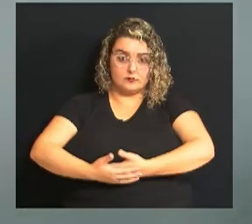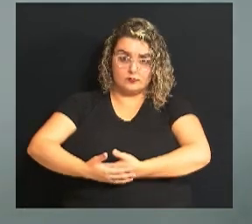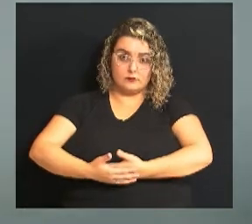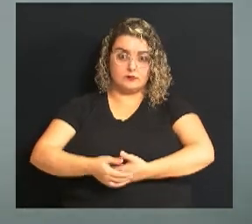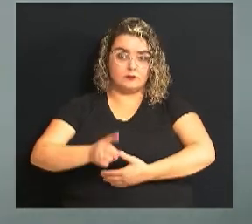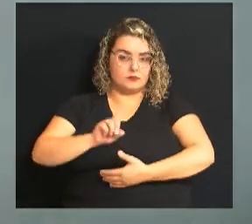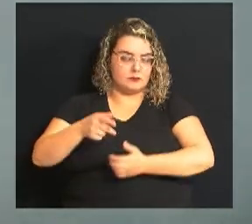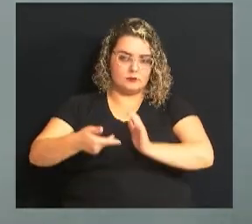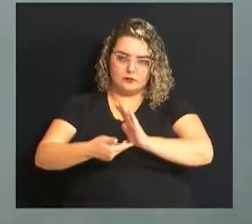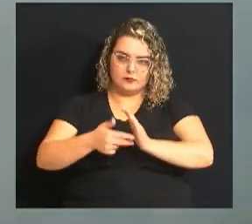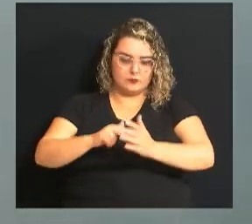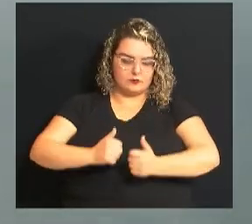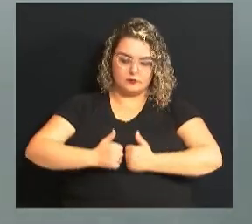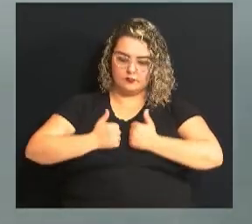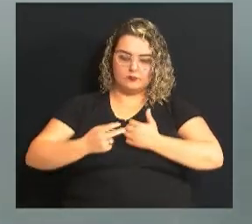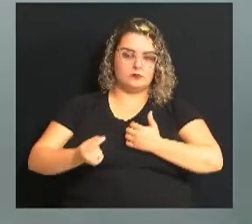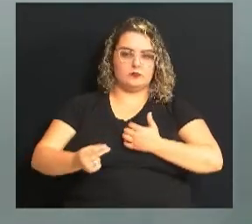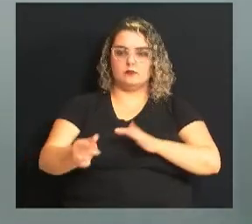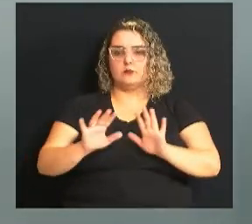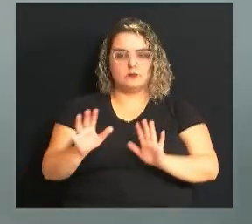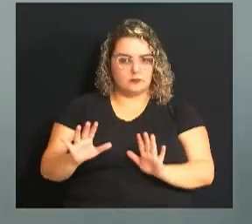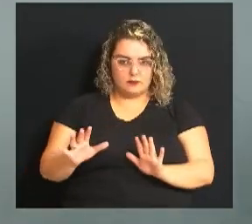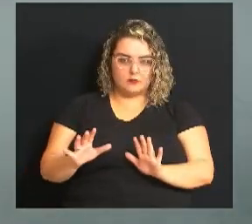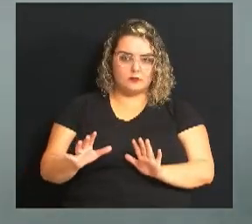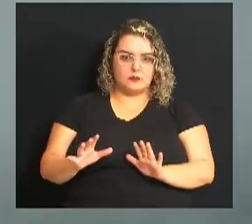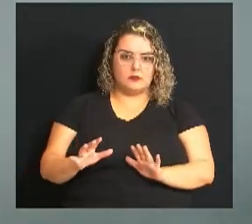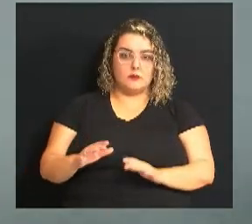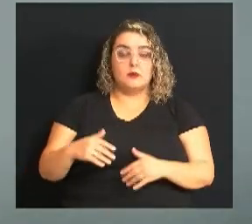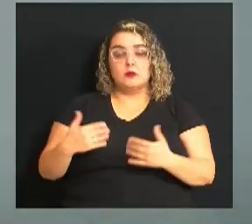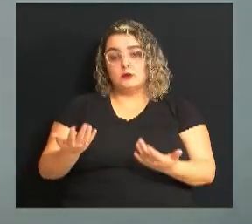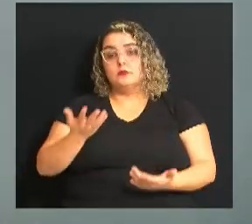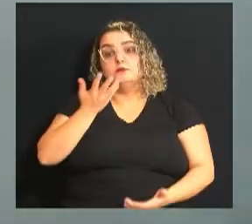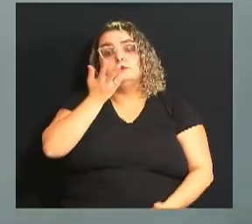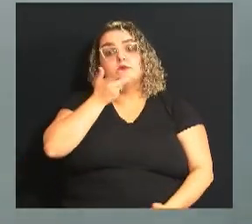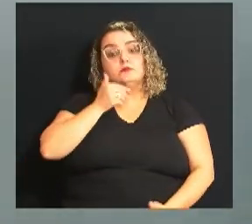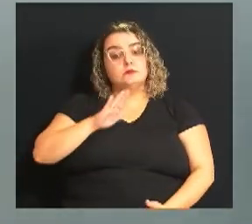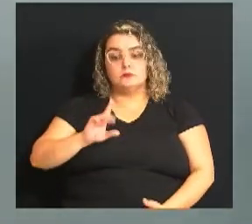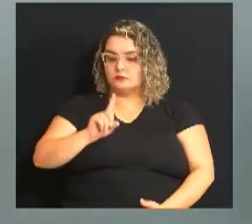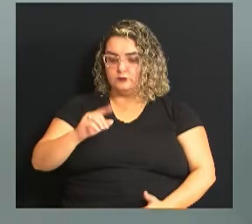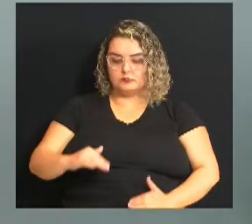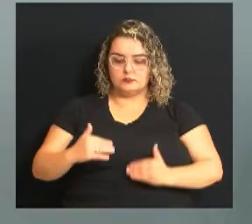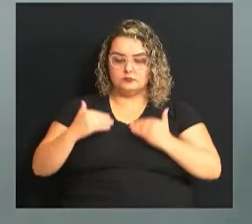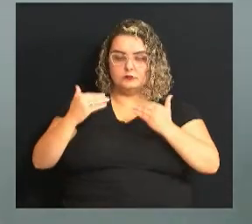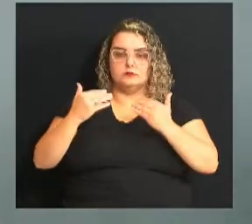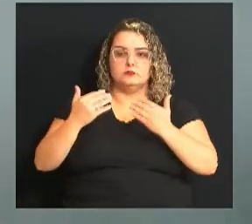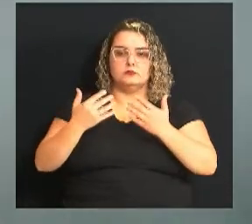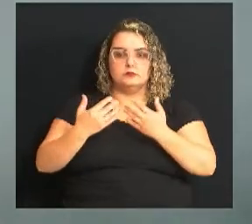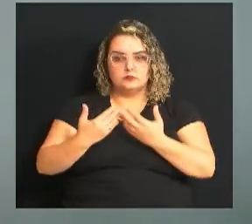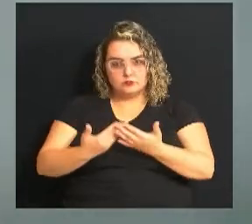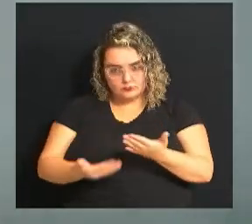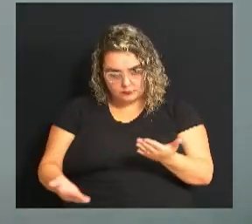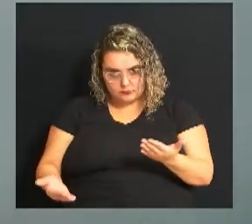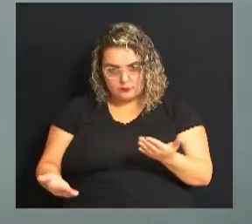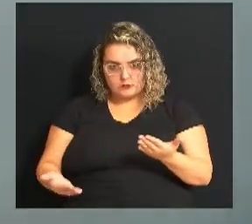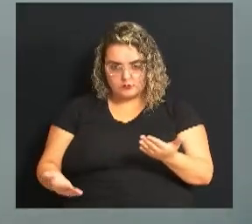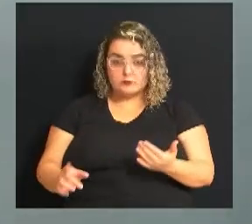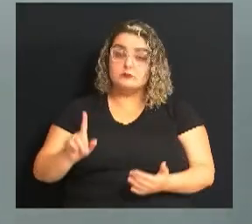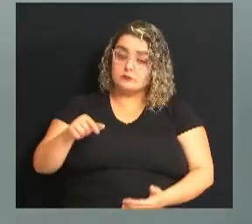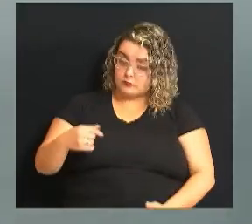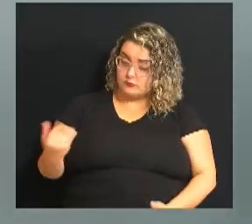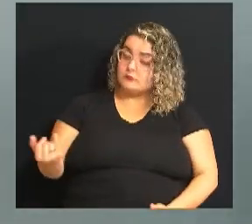sempre. Gradativamente, como não é a criança que produziu, eles vão ser eliminados. Então, é fundamental